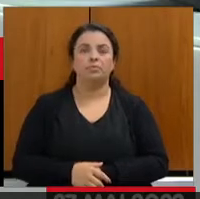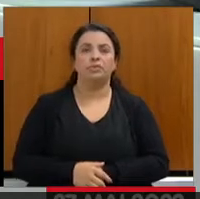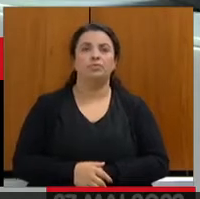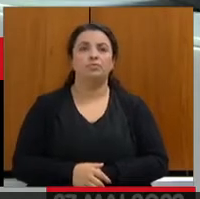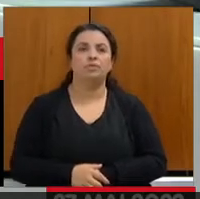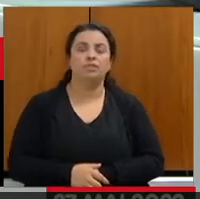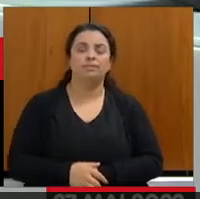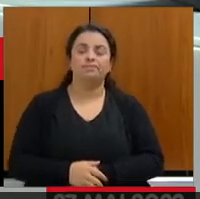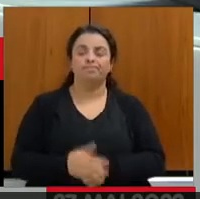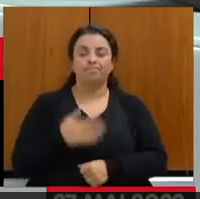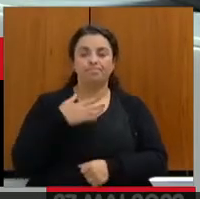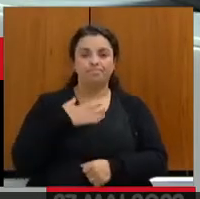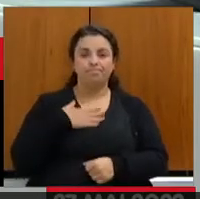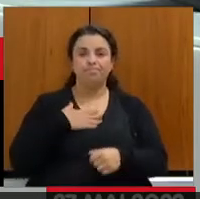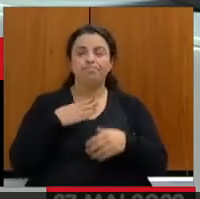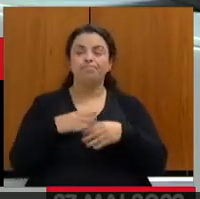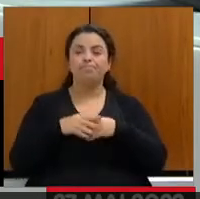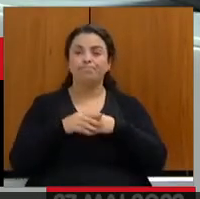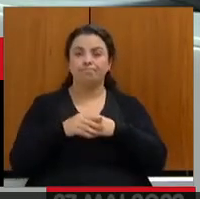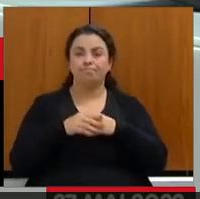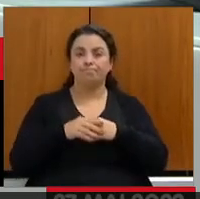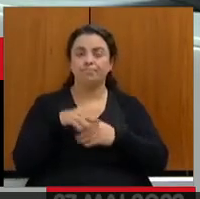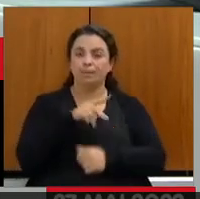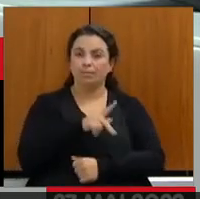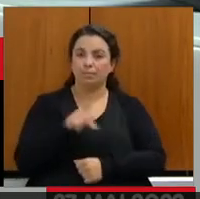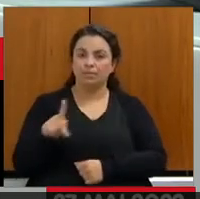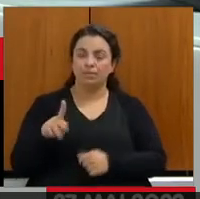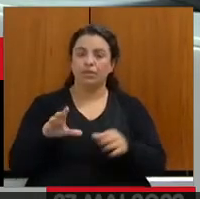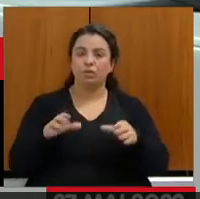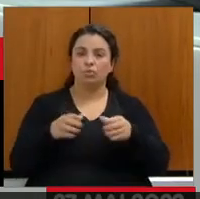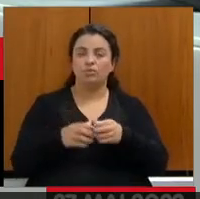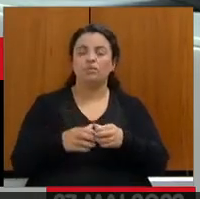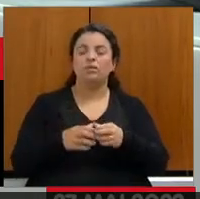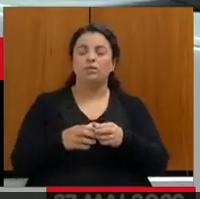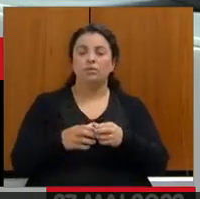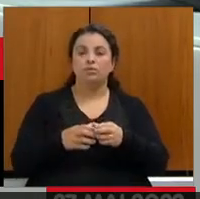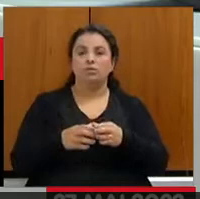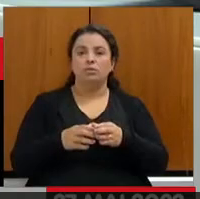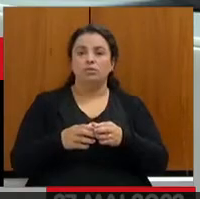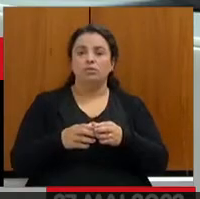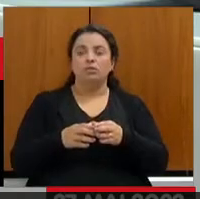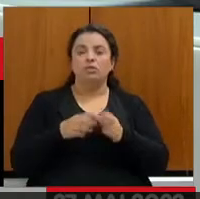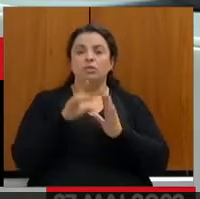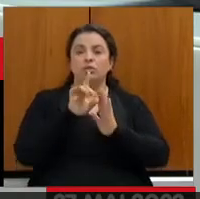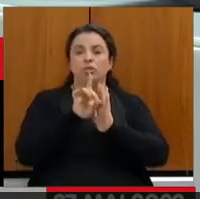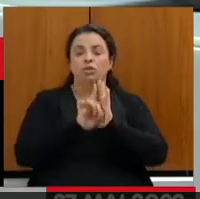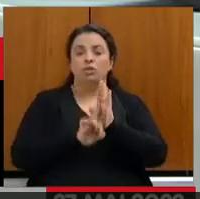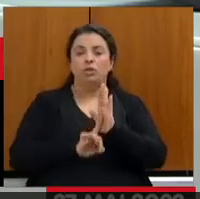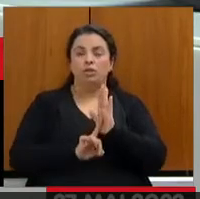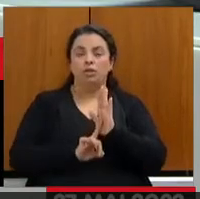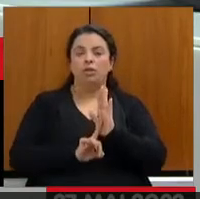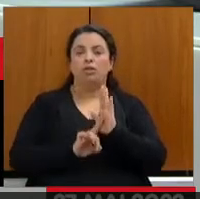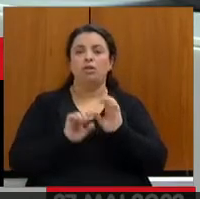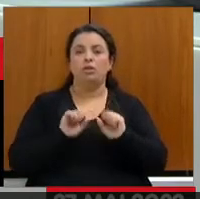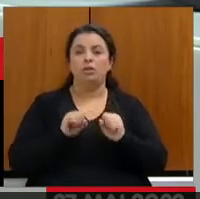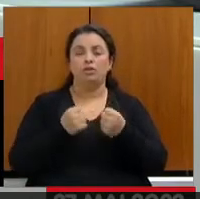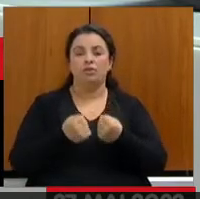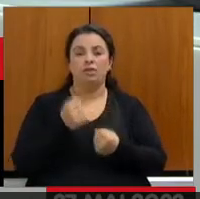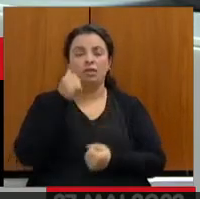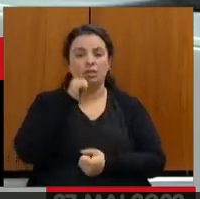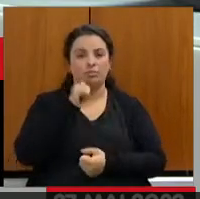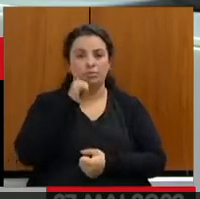os meus cumprimentos né a presidente da Comissão do direito das mulheres à glória Presidente dessa mesa